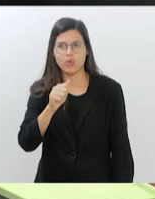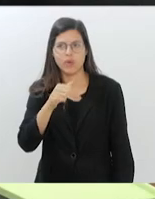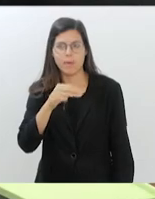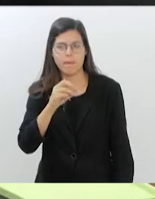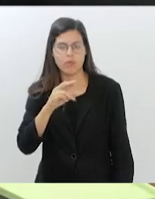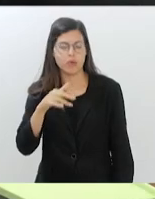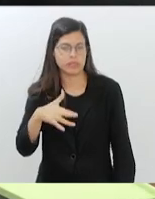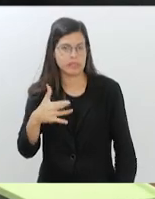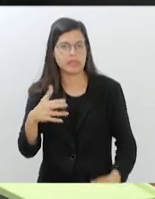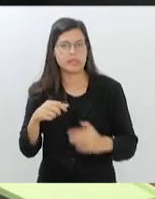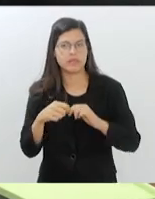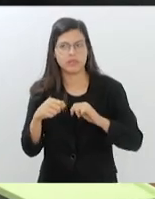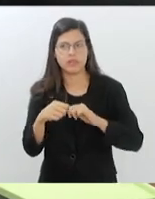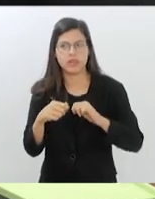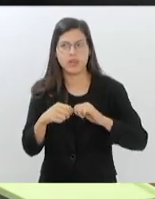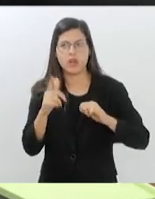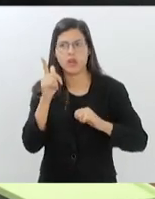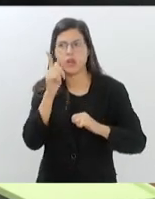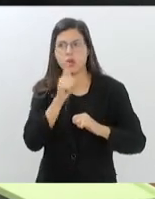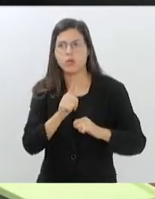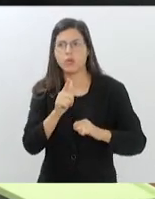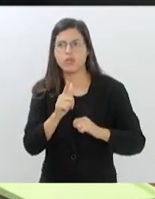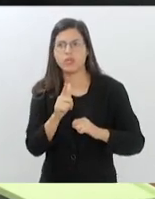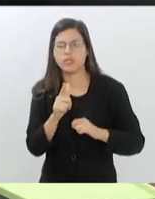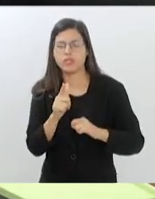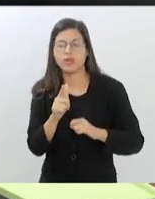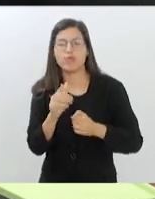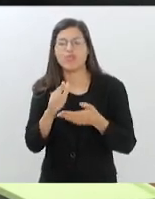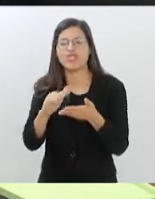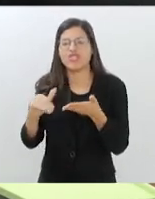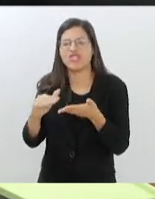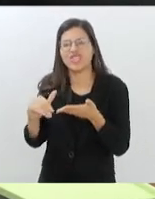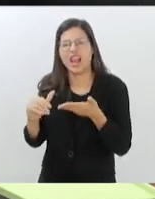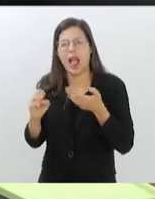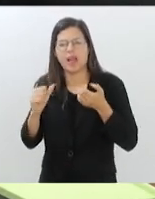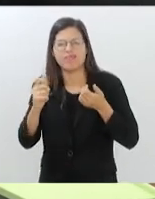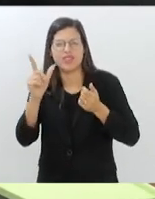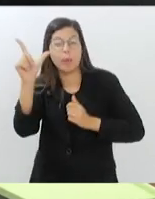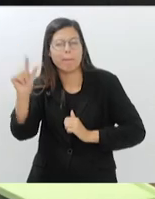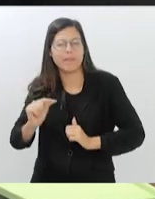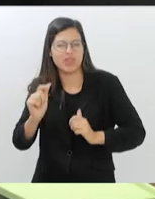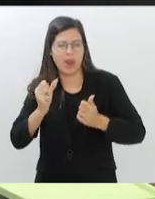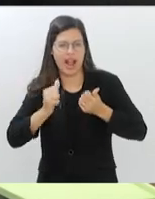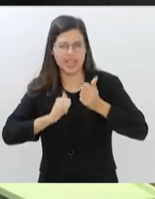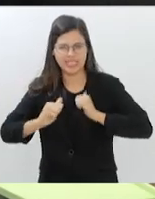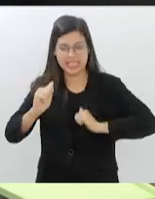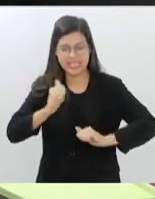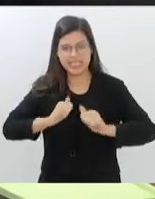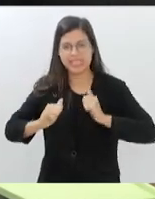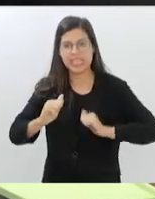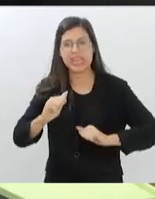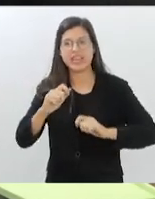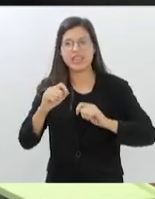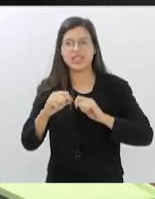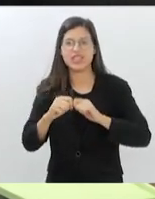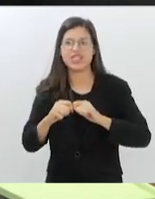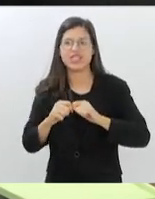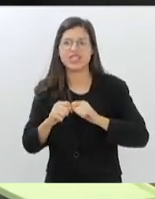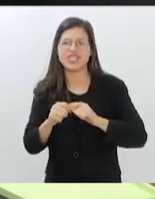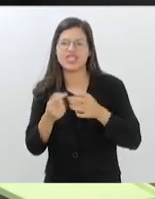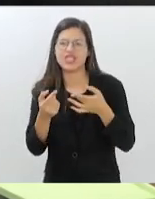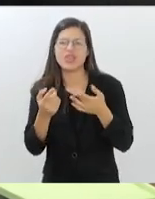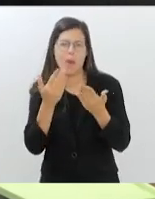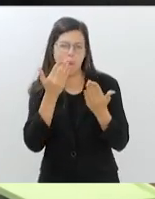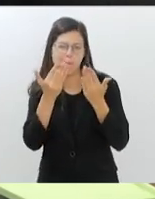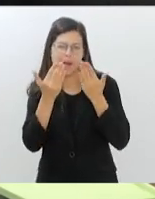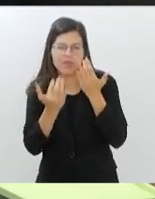conseguiu apagar um pouco a minha Eco anciedade fazendo um um paralelo entre apagar o fogo e